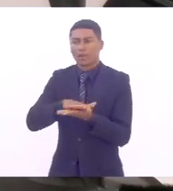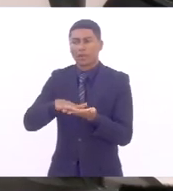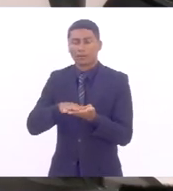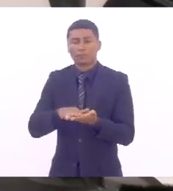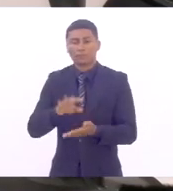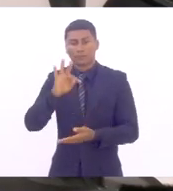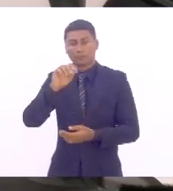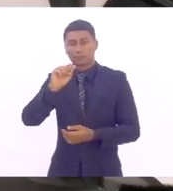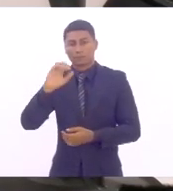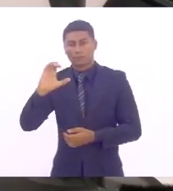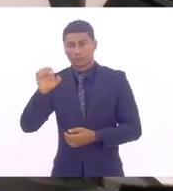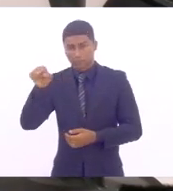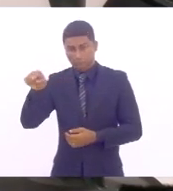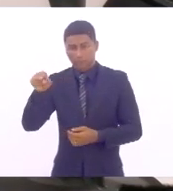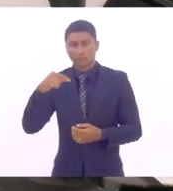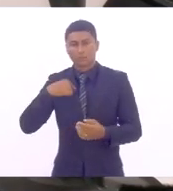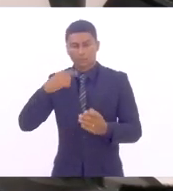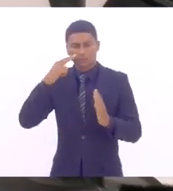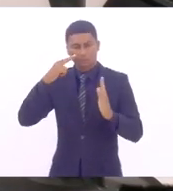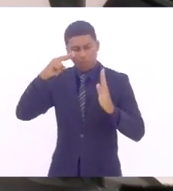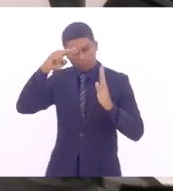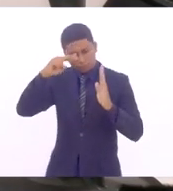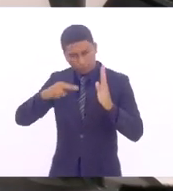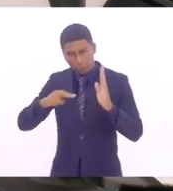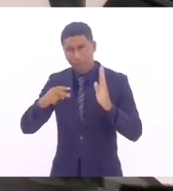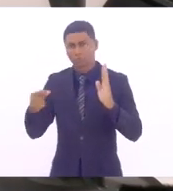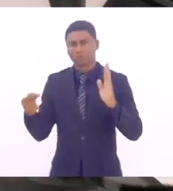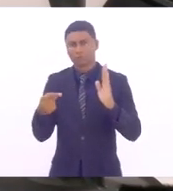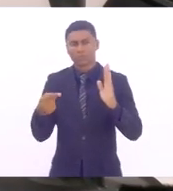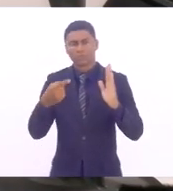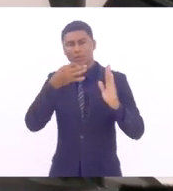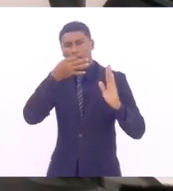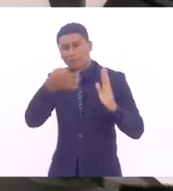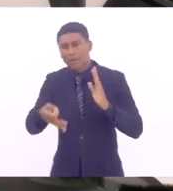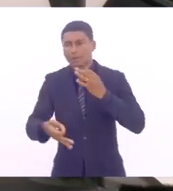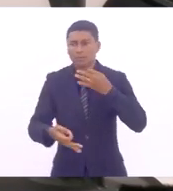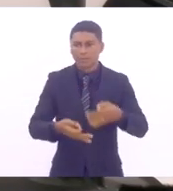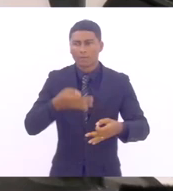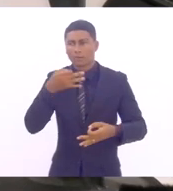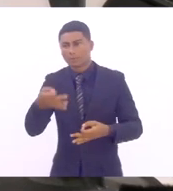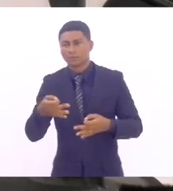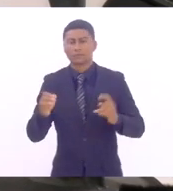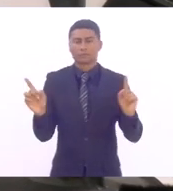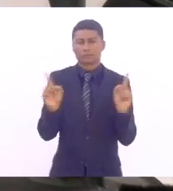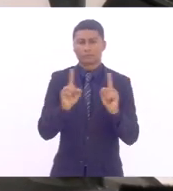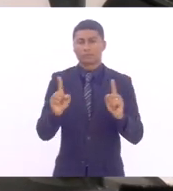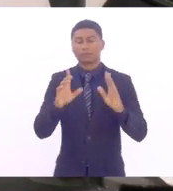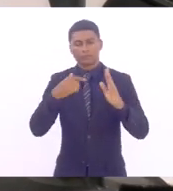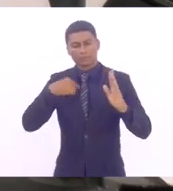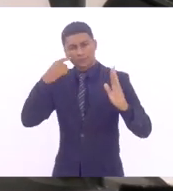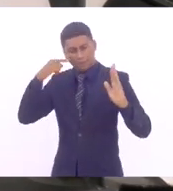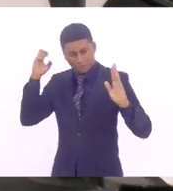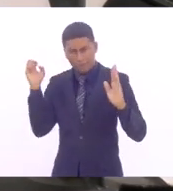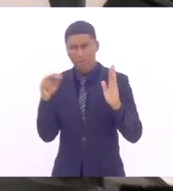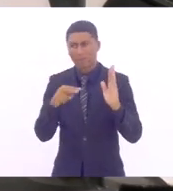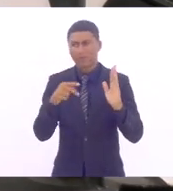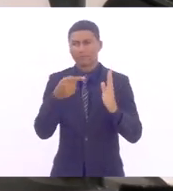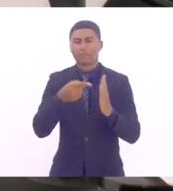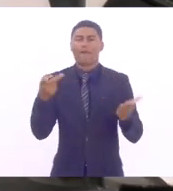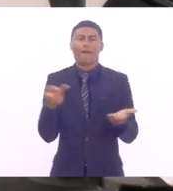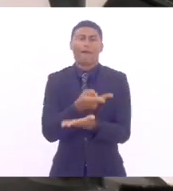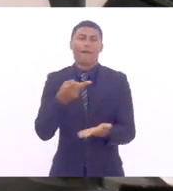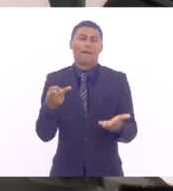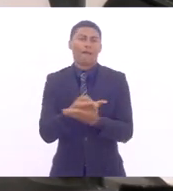também, olhei por alto, não vou fazer comentários levianos sobre ele, mas já vi uma série de ilegalidades